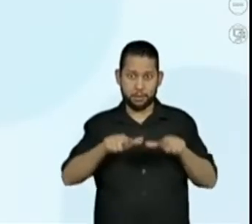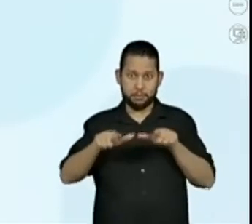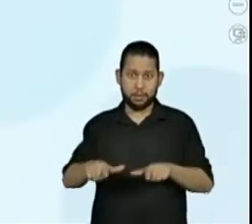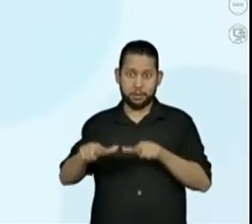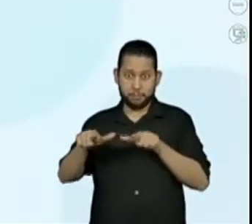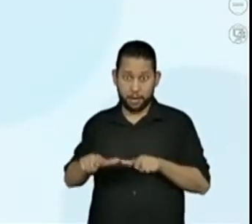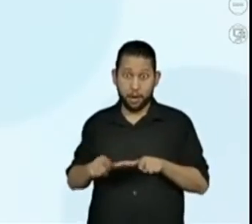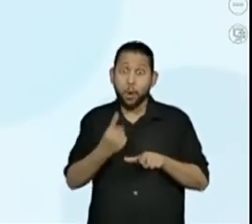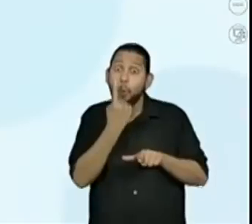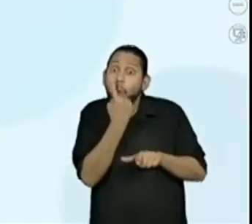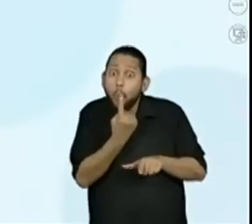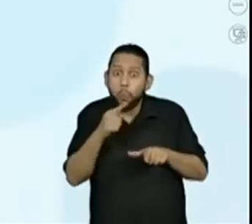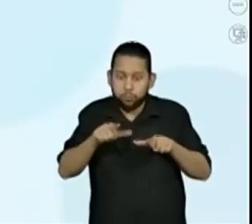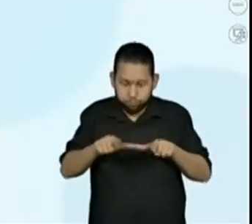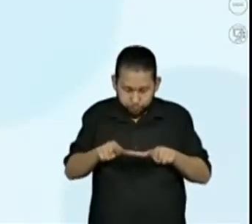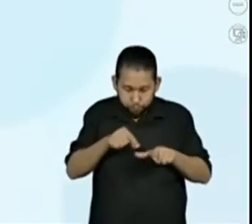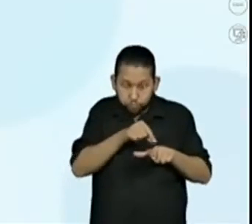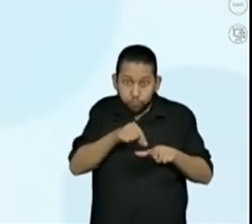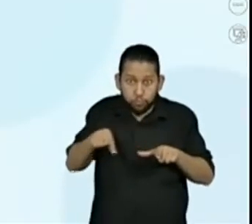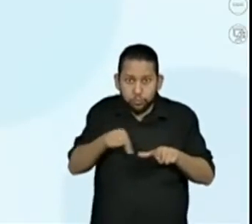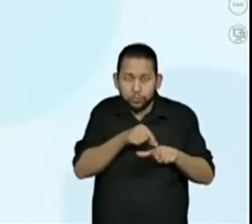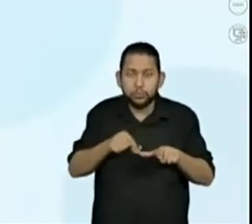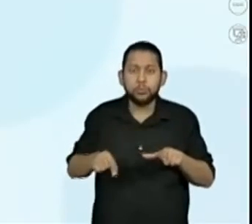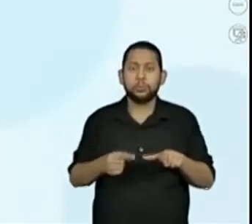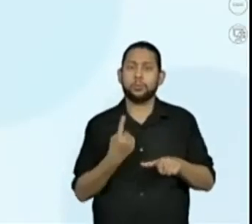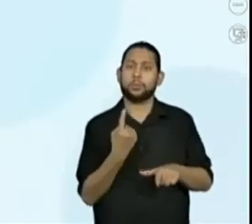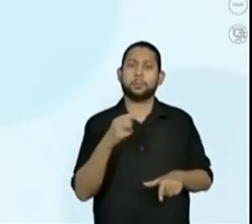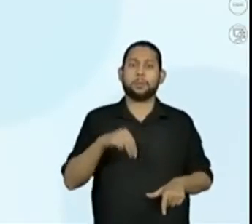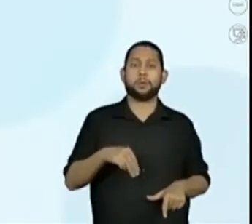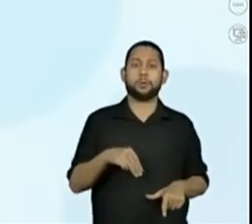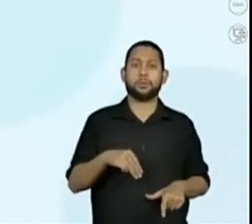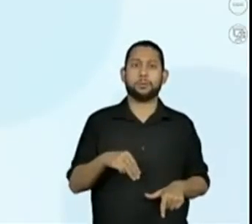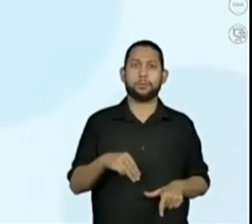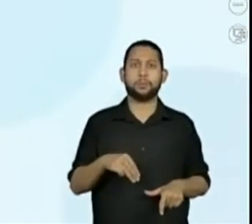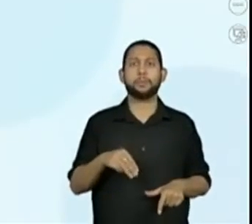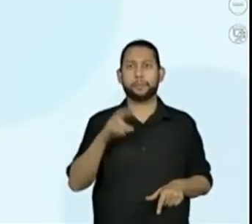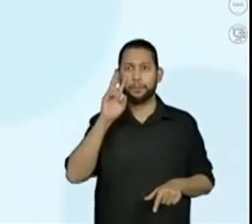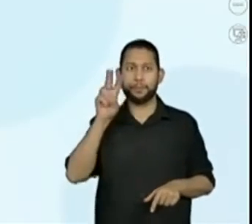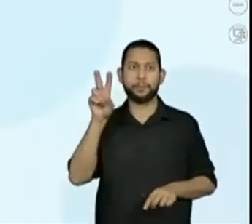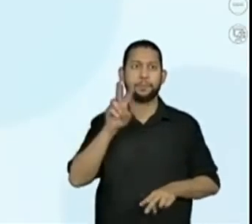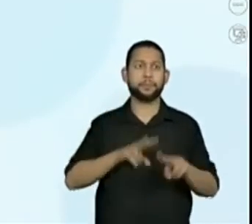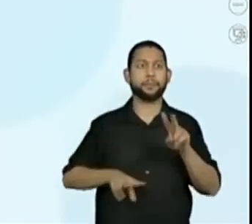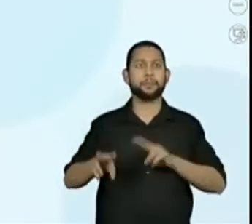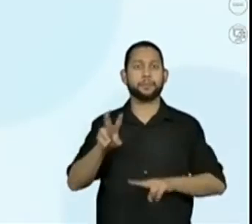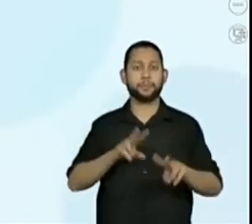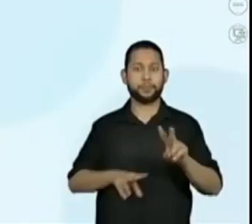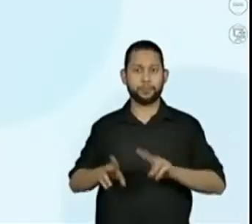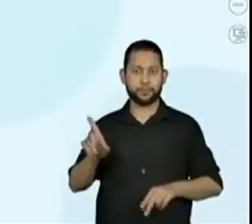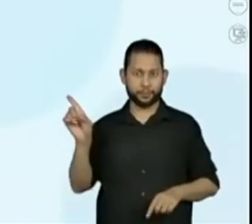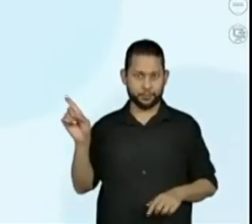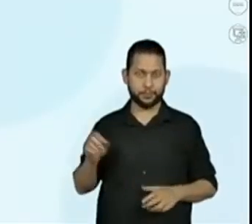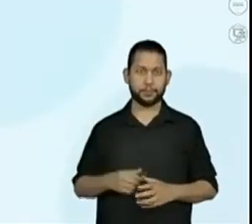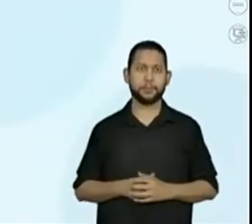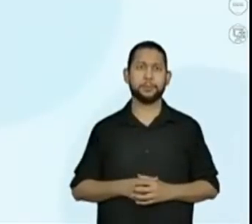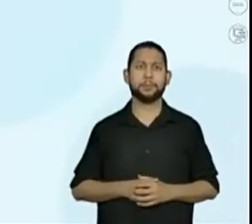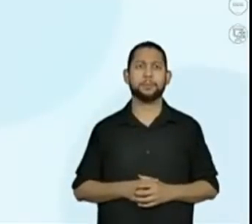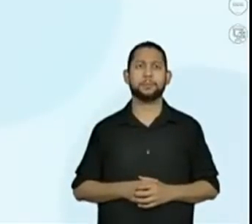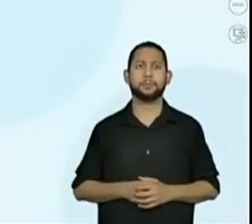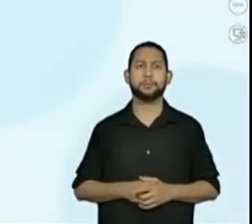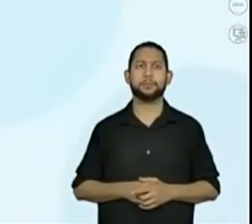malha que a gente vai ter na próxima tela como a representação de 1